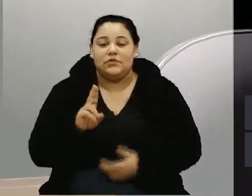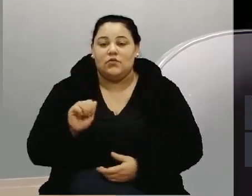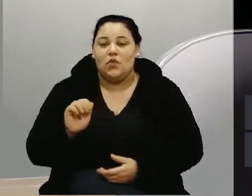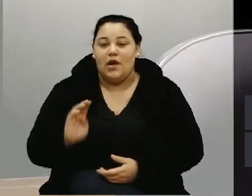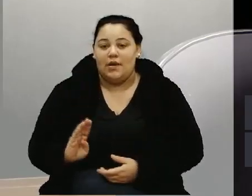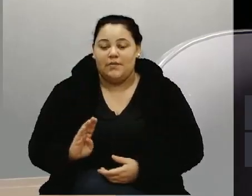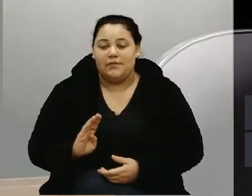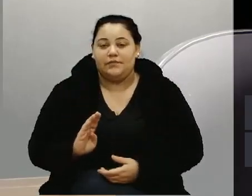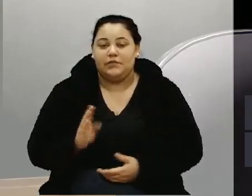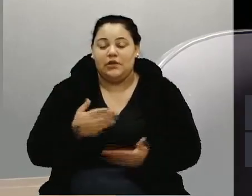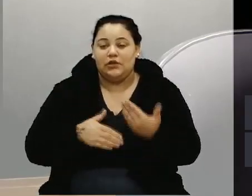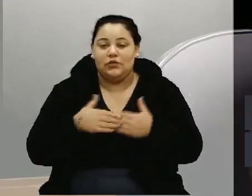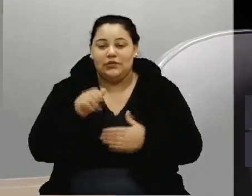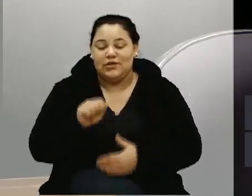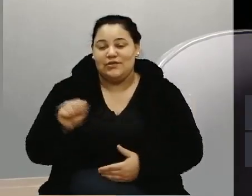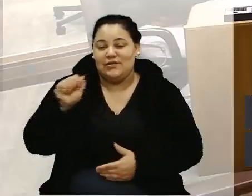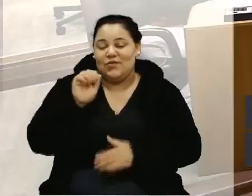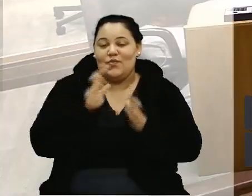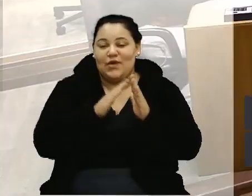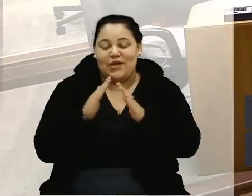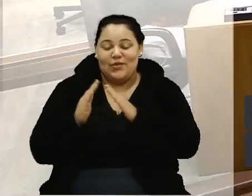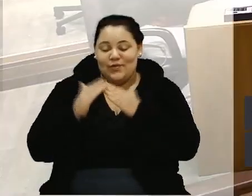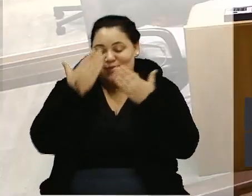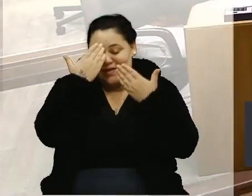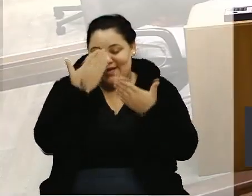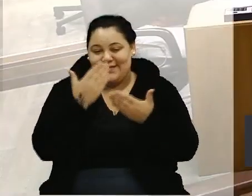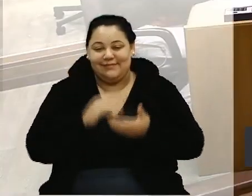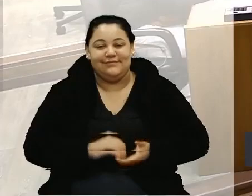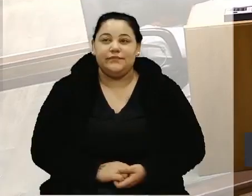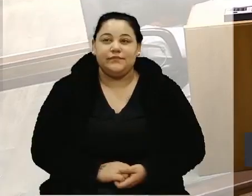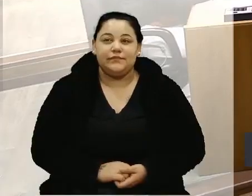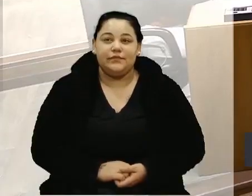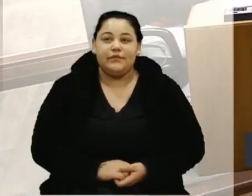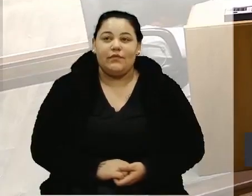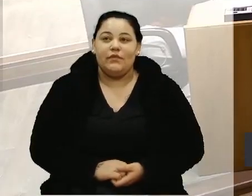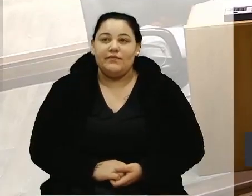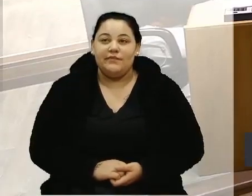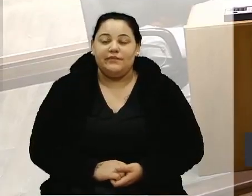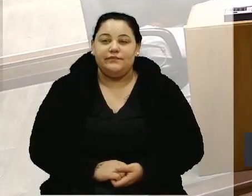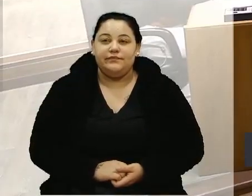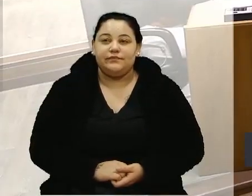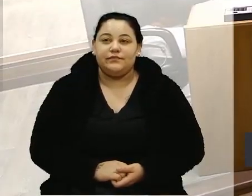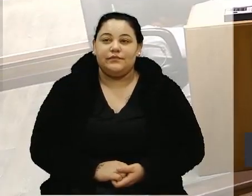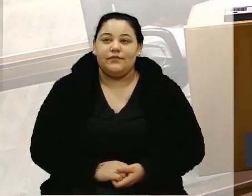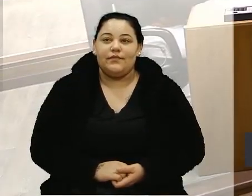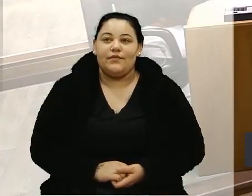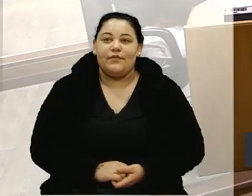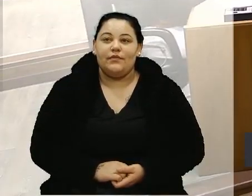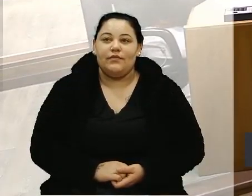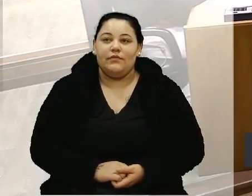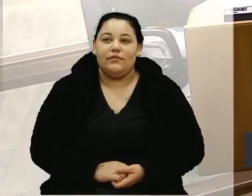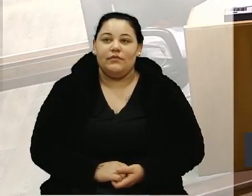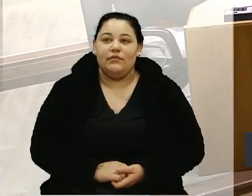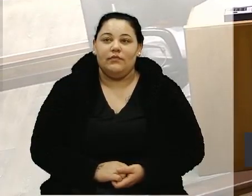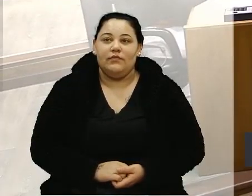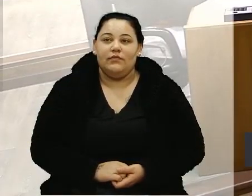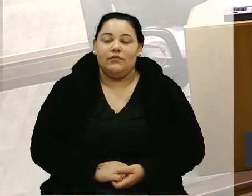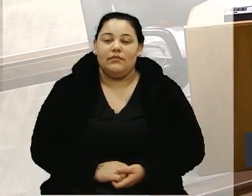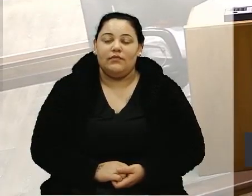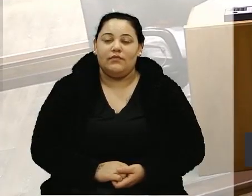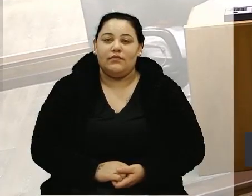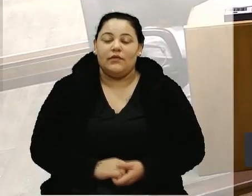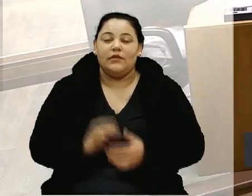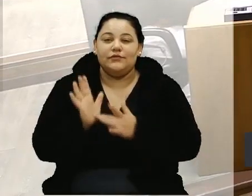todas as associações de moradores. Obrigada. Representando a bancada. Parabéns pela dicção oratória, pelas explanações que você